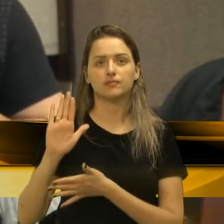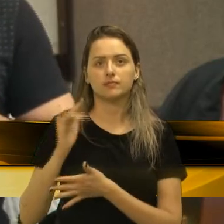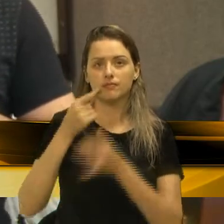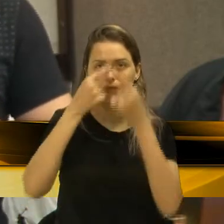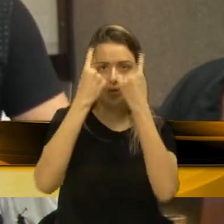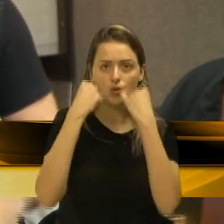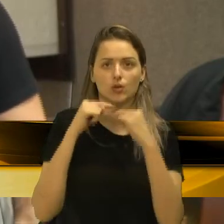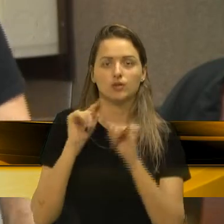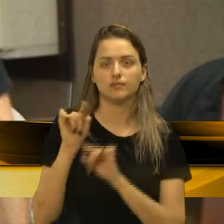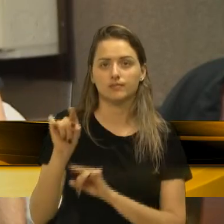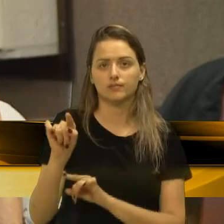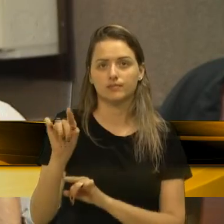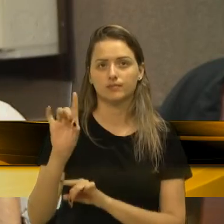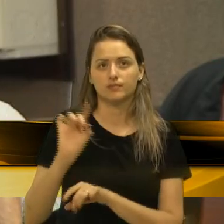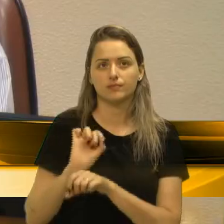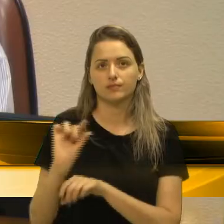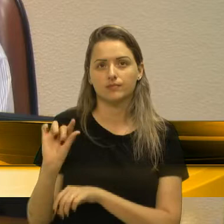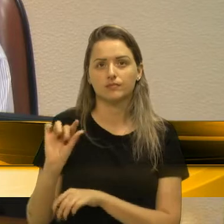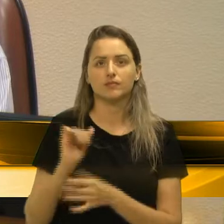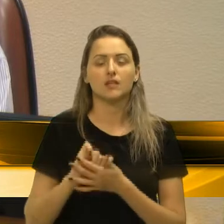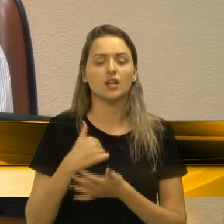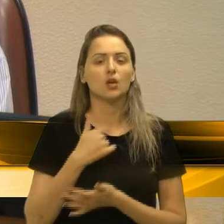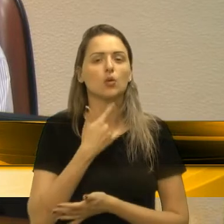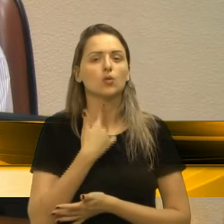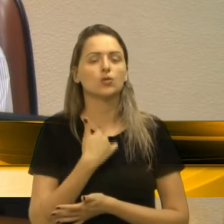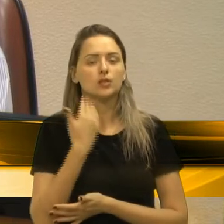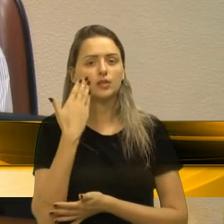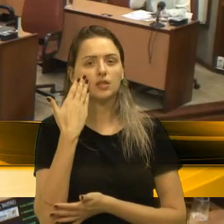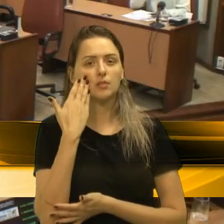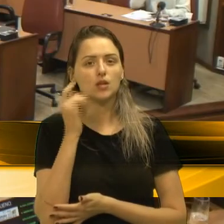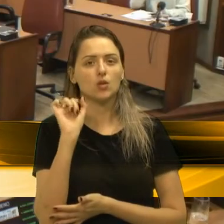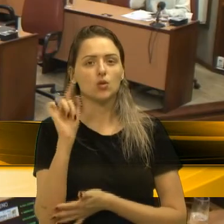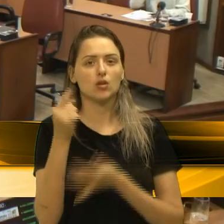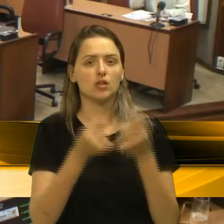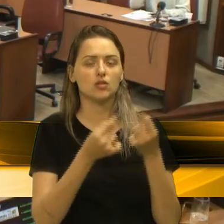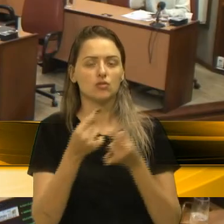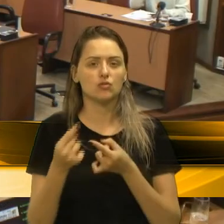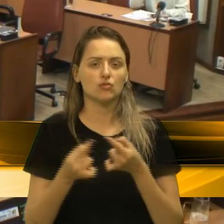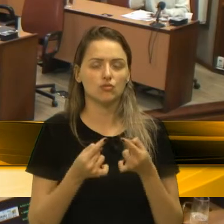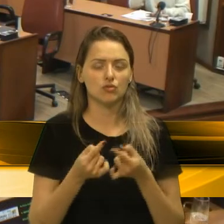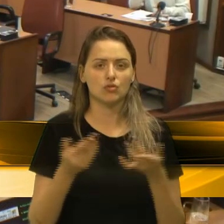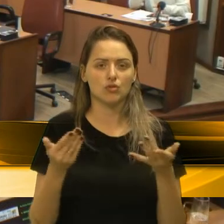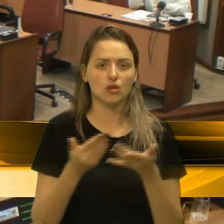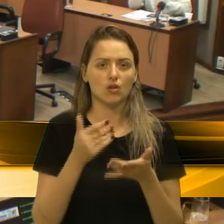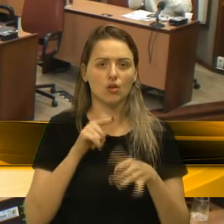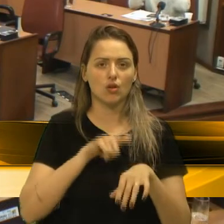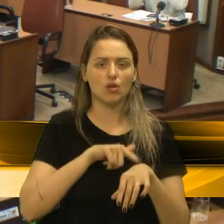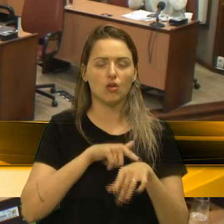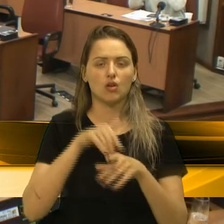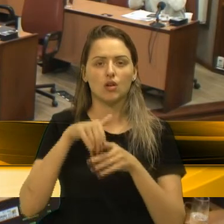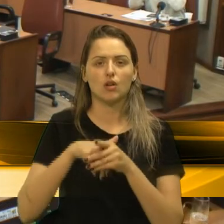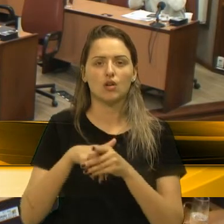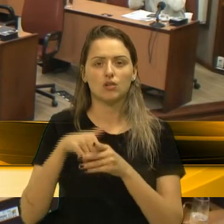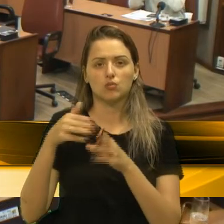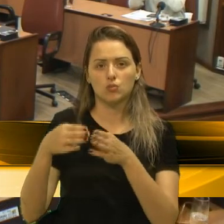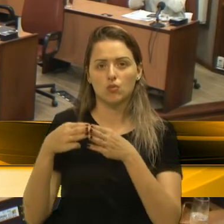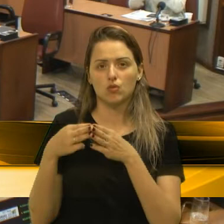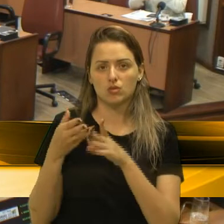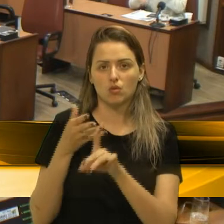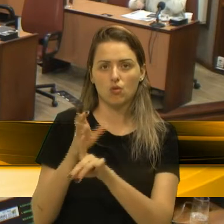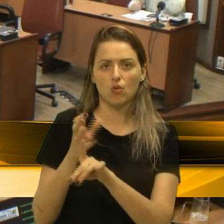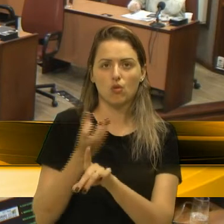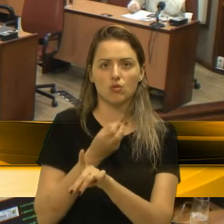bonitinho. Só um instantinho, vereador Rafael. Gostaria de saber, senhor presidente, o que está sendo discutido nesse momento, se é moção, de contrariedade, ou estamos falando